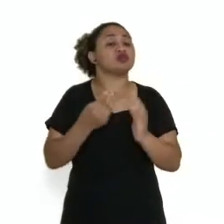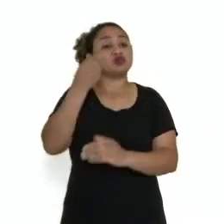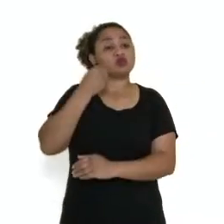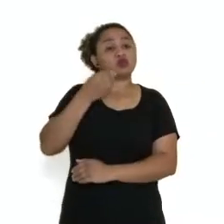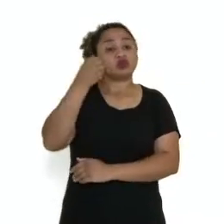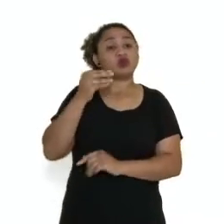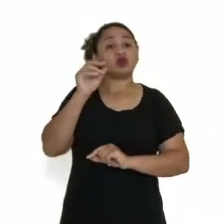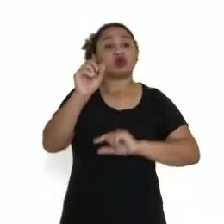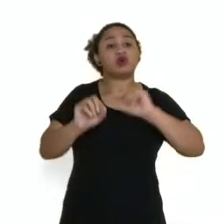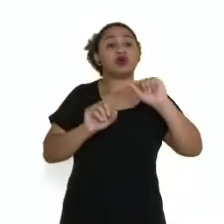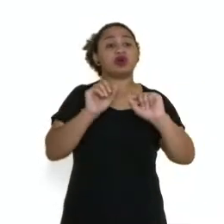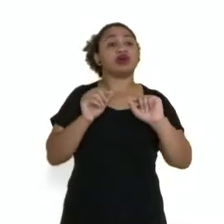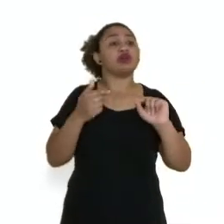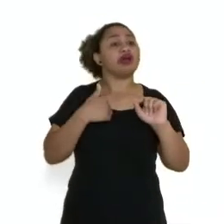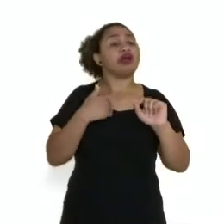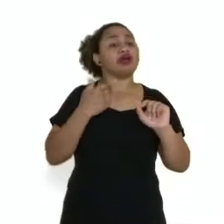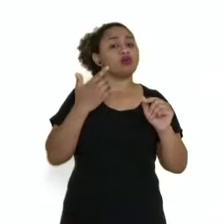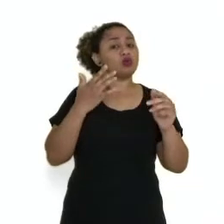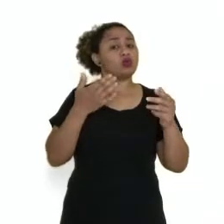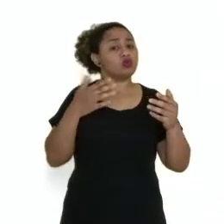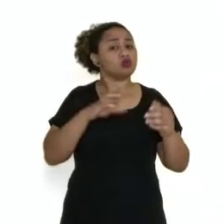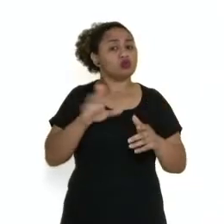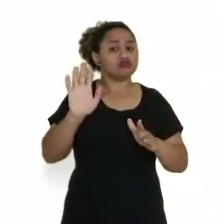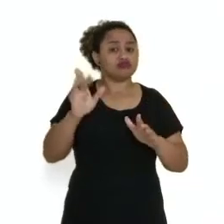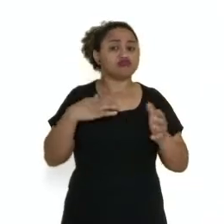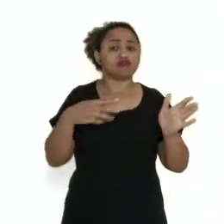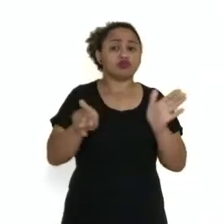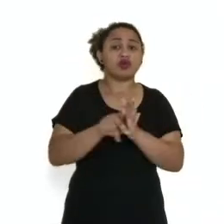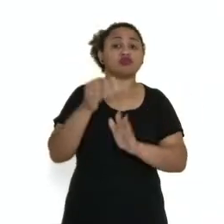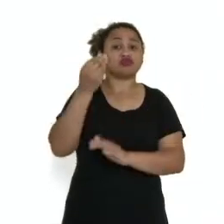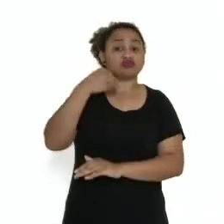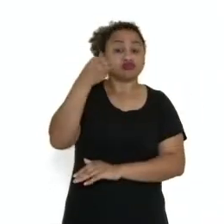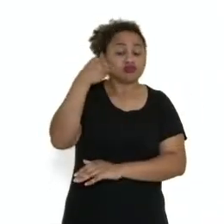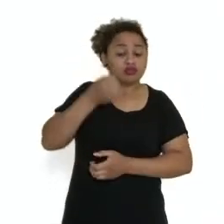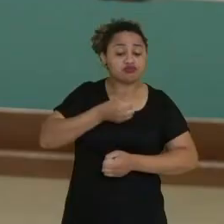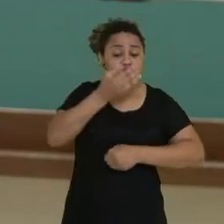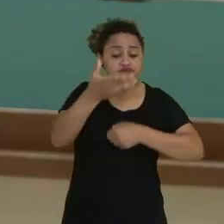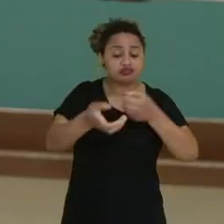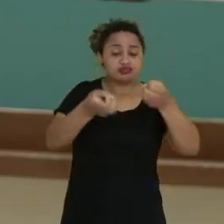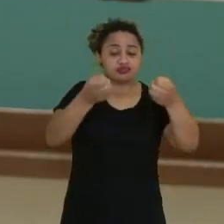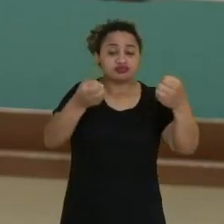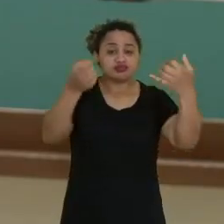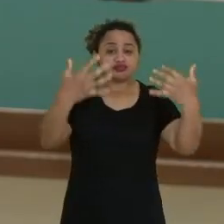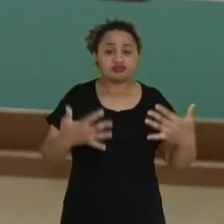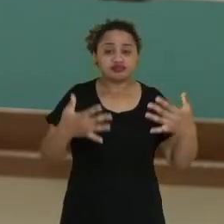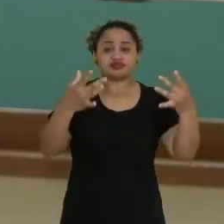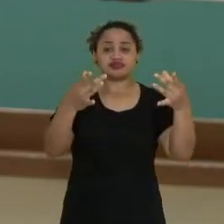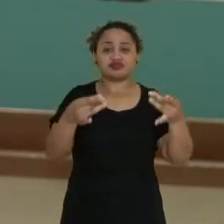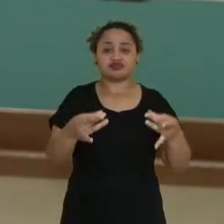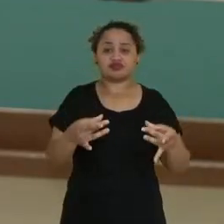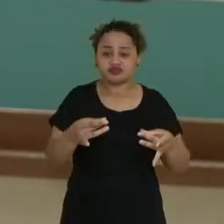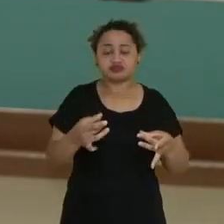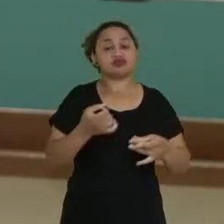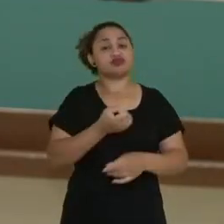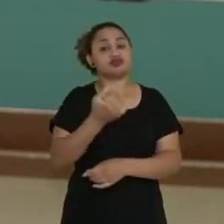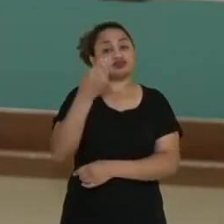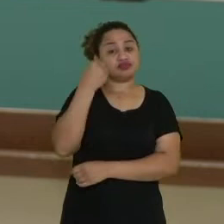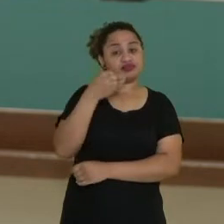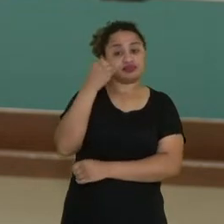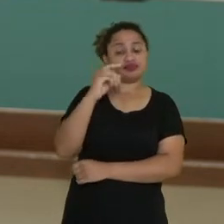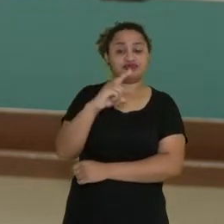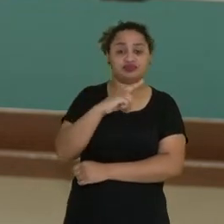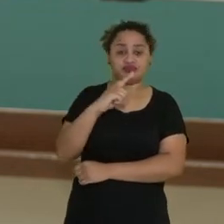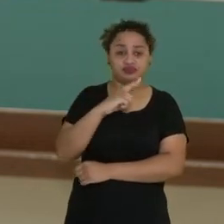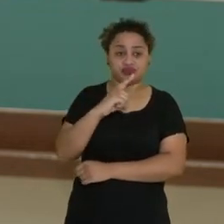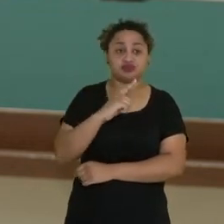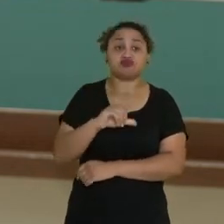experiência, especificamente, como o nome já disse. E o que é feita? A descrição detalhada de alguma experiência vivida.